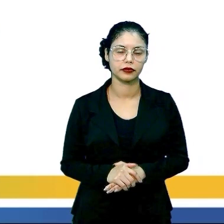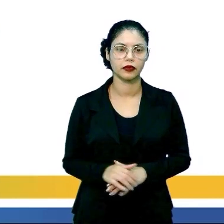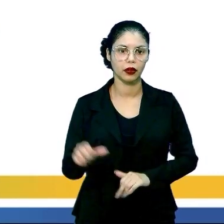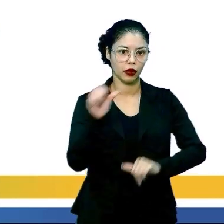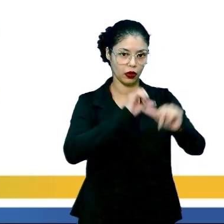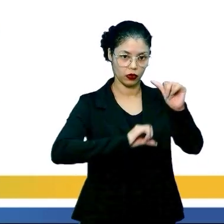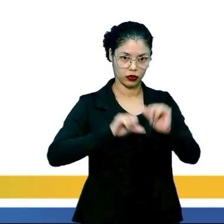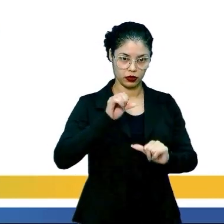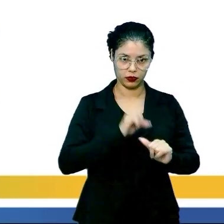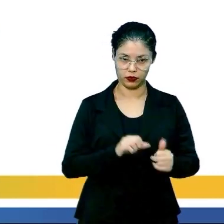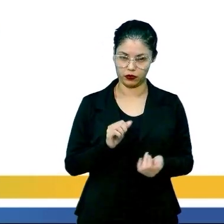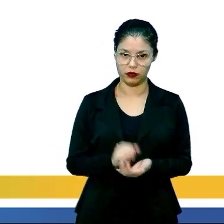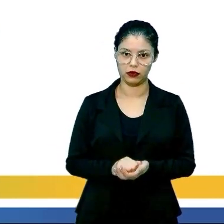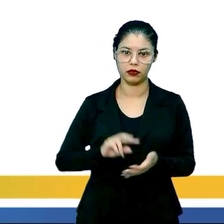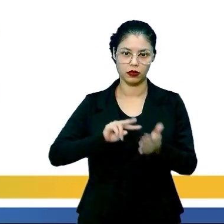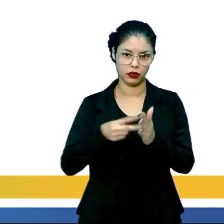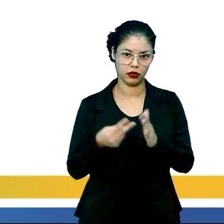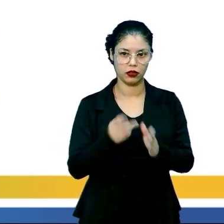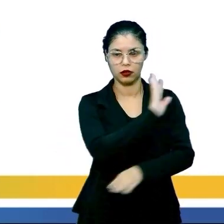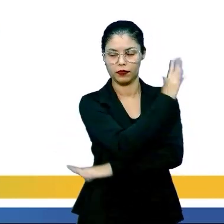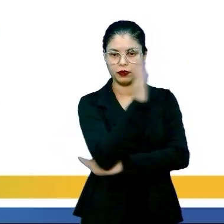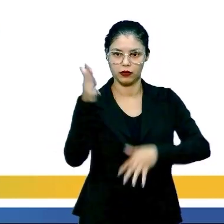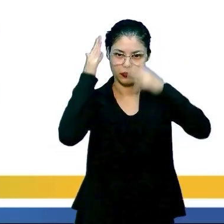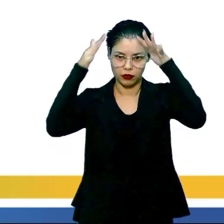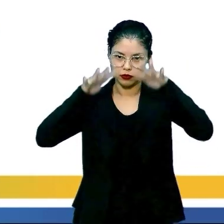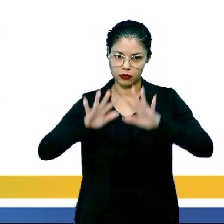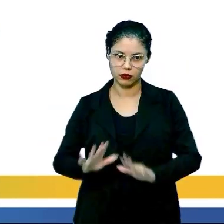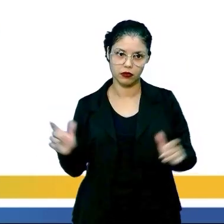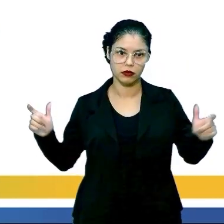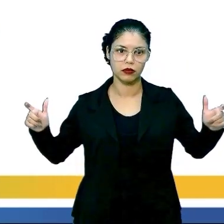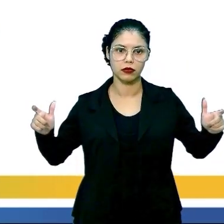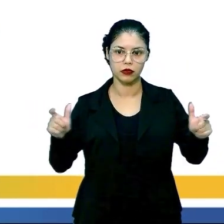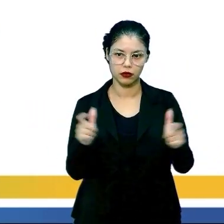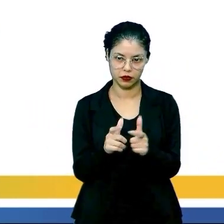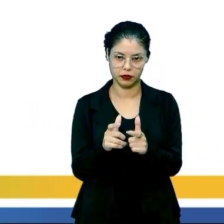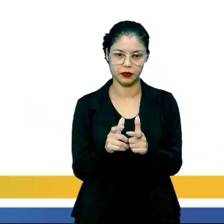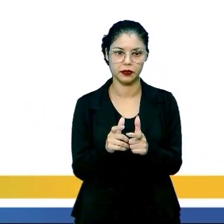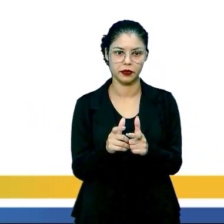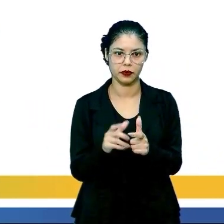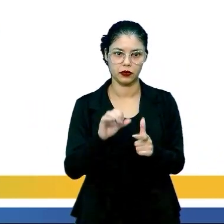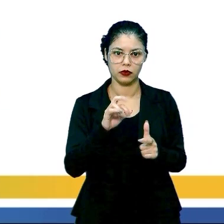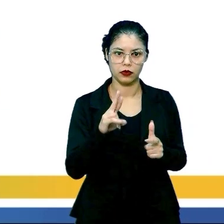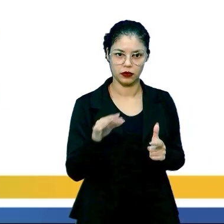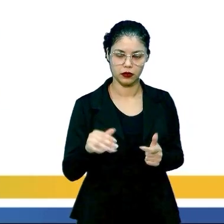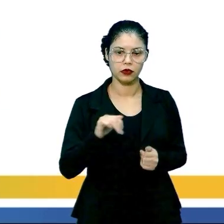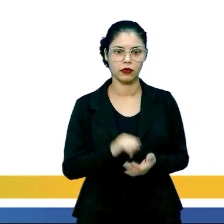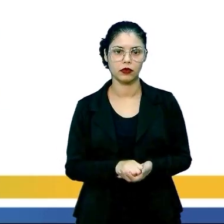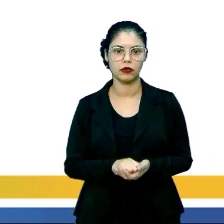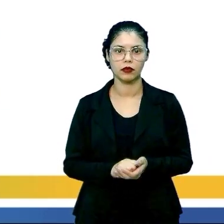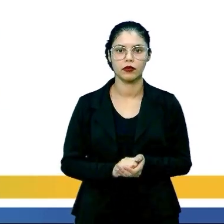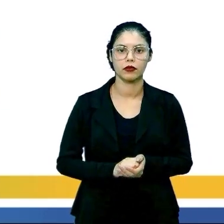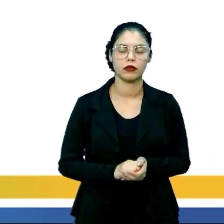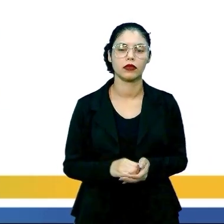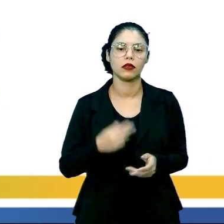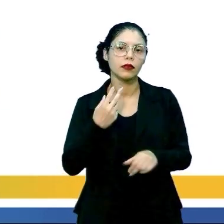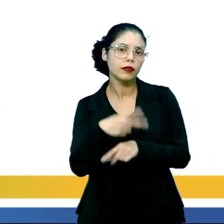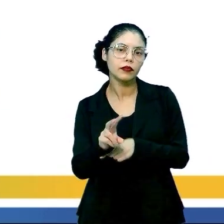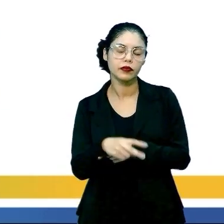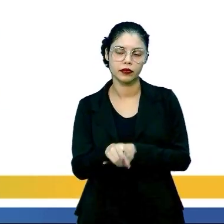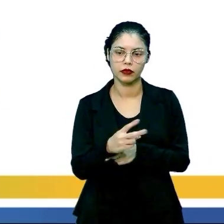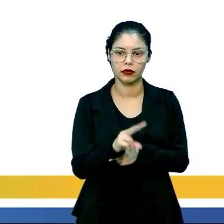C, alterou significativamente a paisagem natural e reduziu o operariado ao